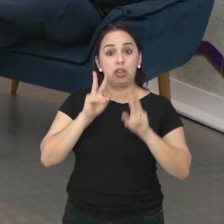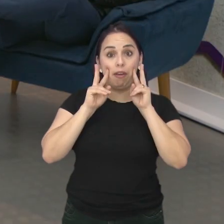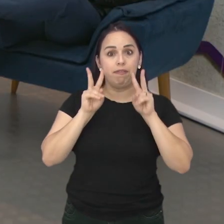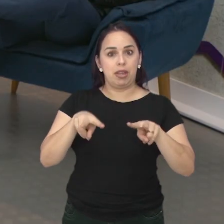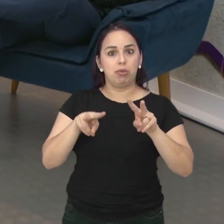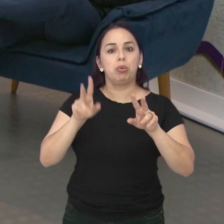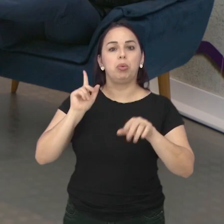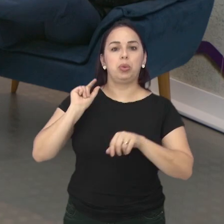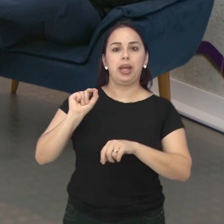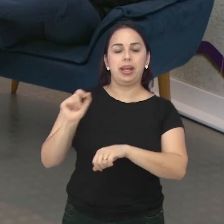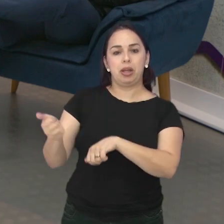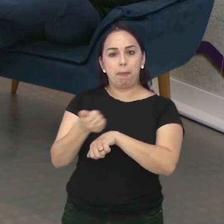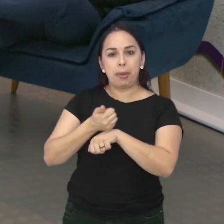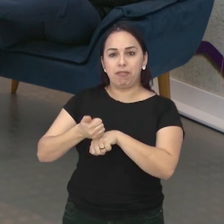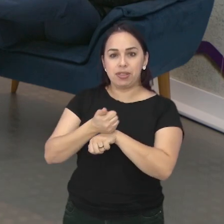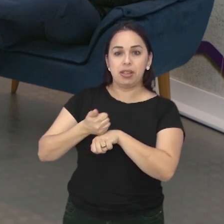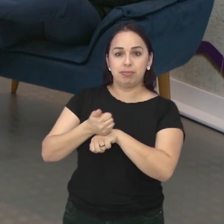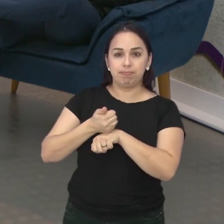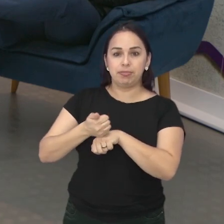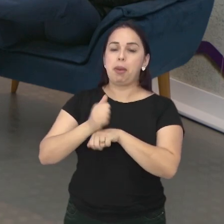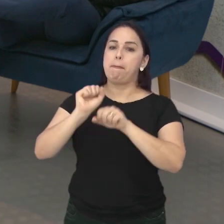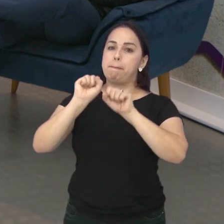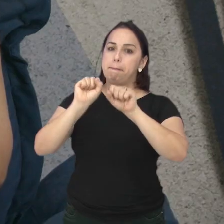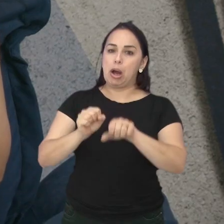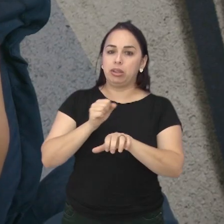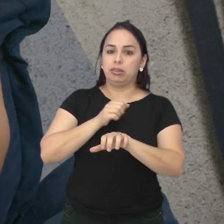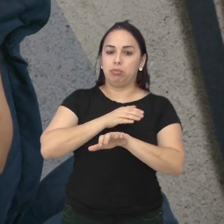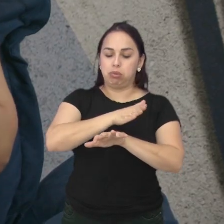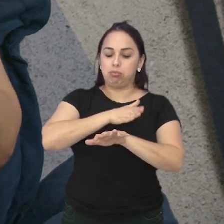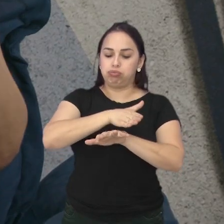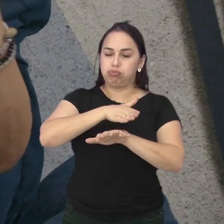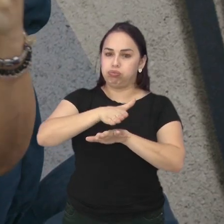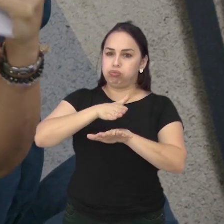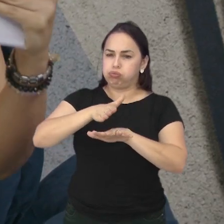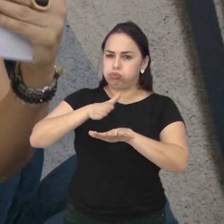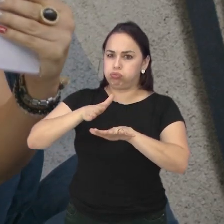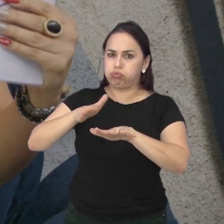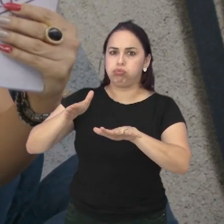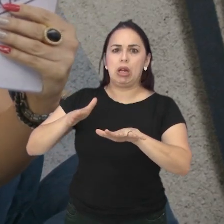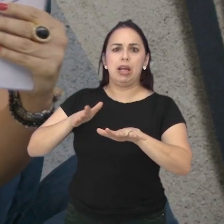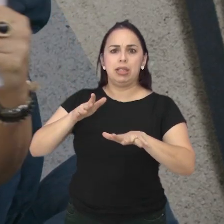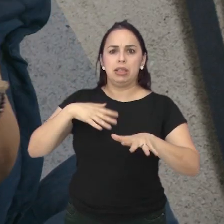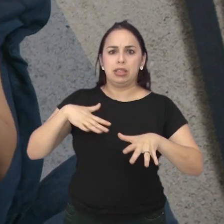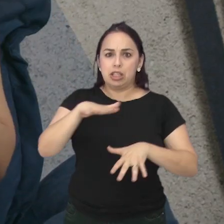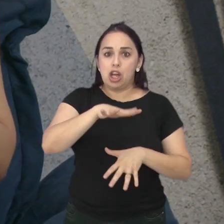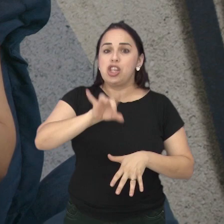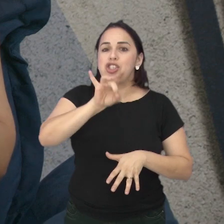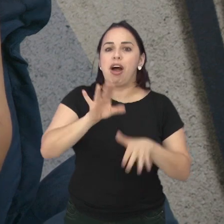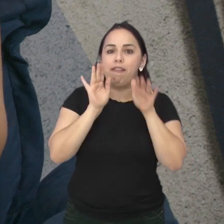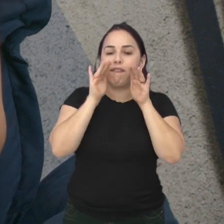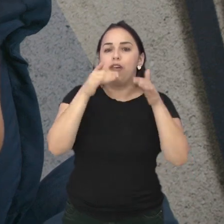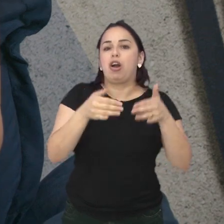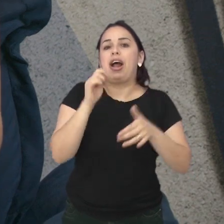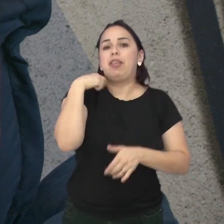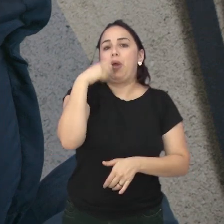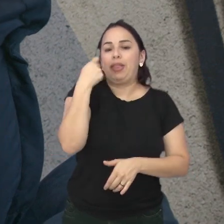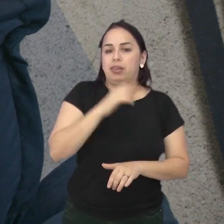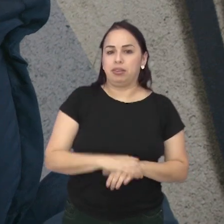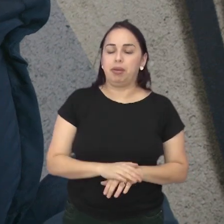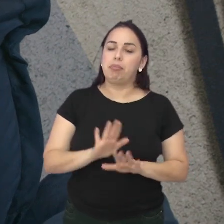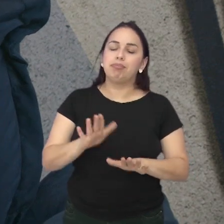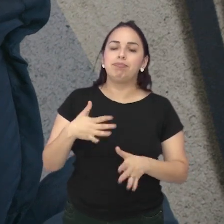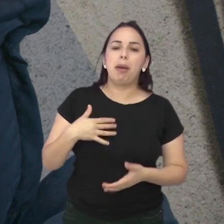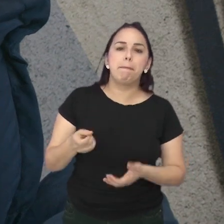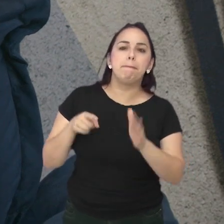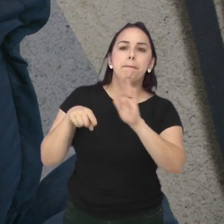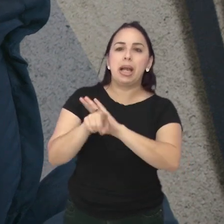já viu que o profissional dessa área, ele pode ter um amplo horizonte, não precisa somente ser o ator. E